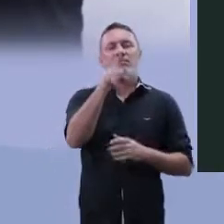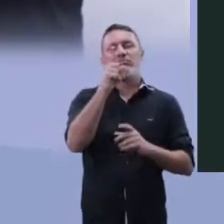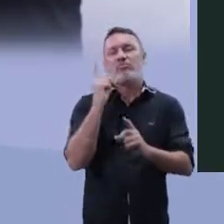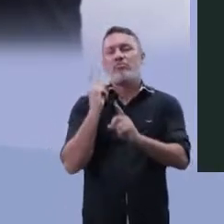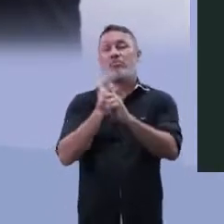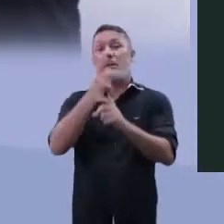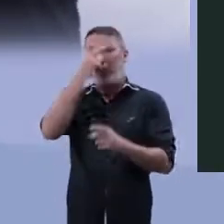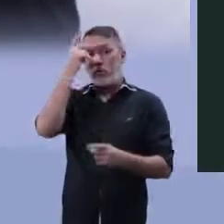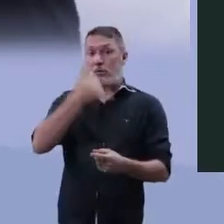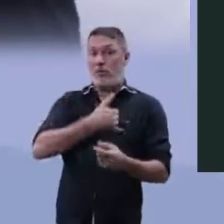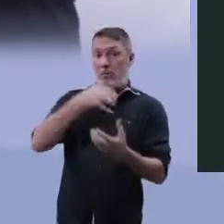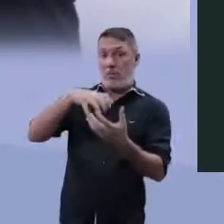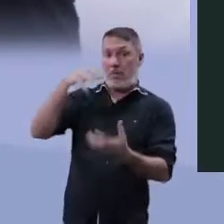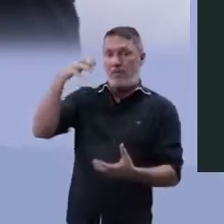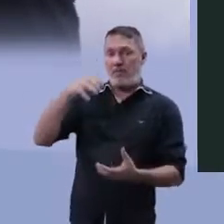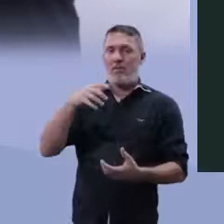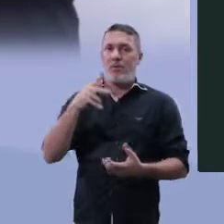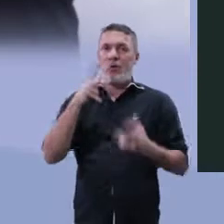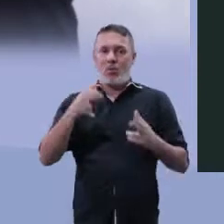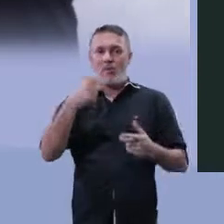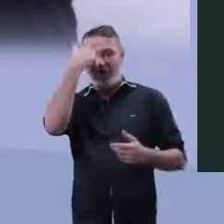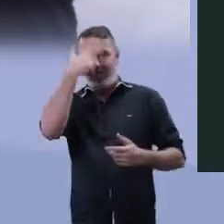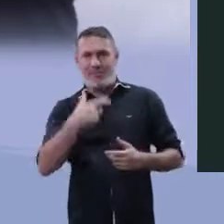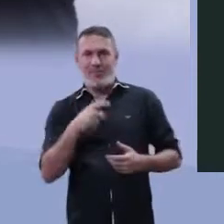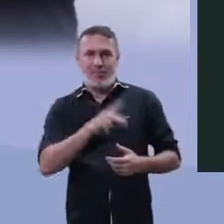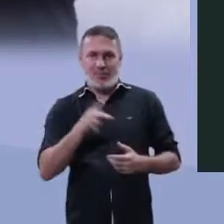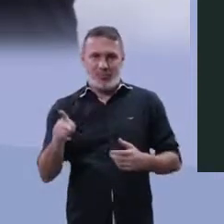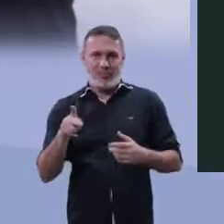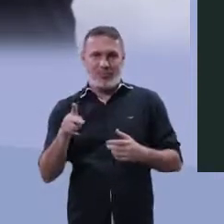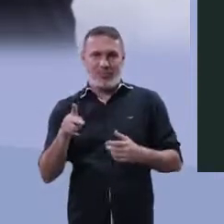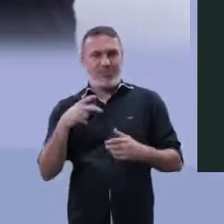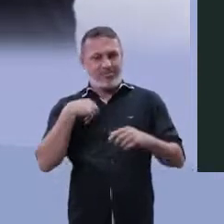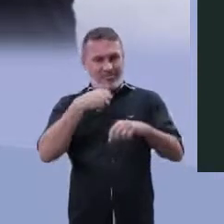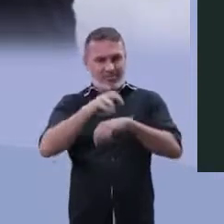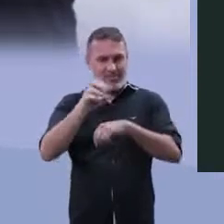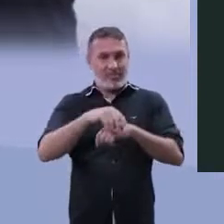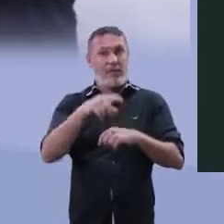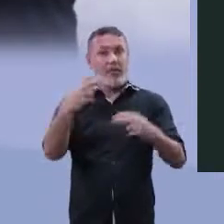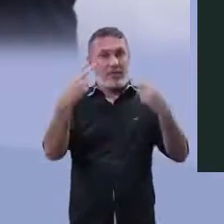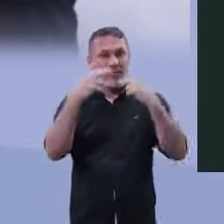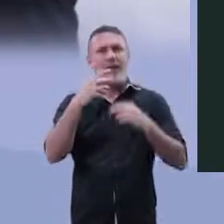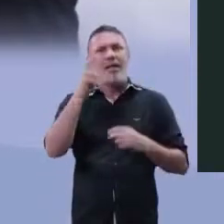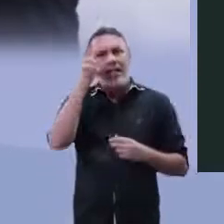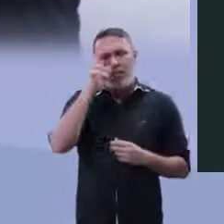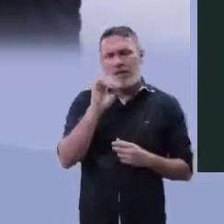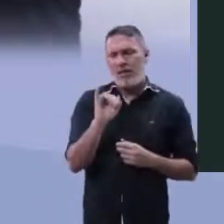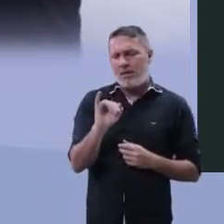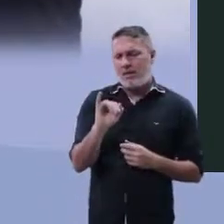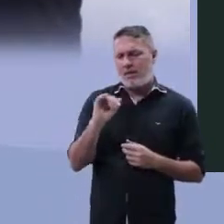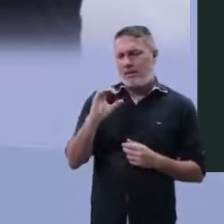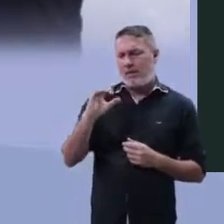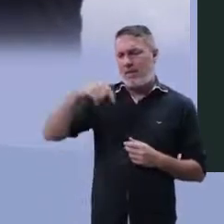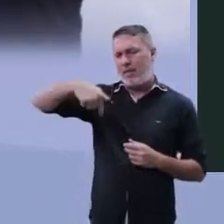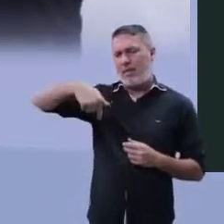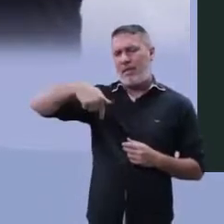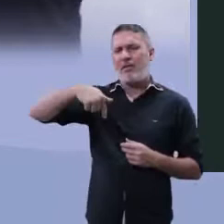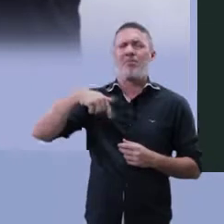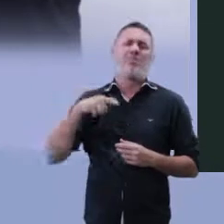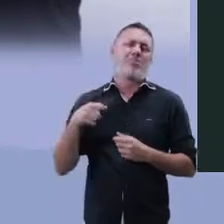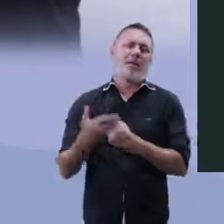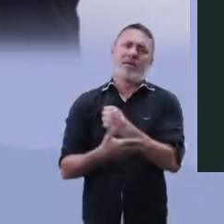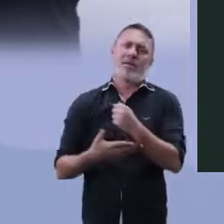1995. Né? Se vocês chegarem, conversarem com pessoas mais velhas, tipo esse professor de sociologia que vos